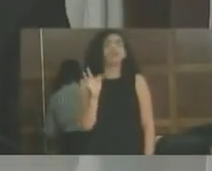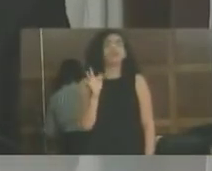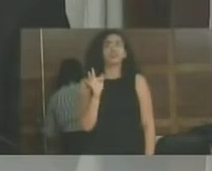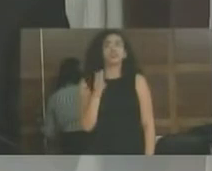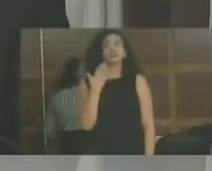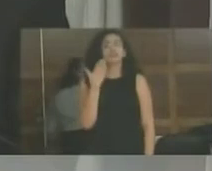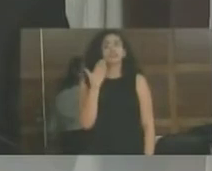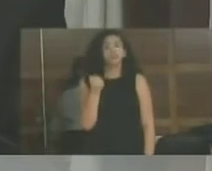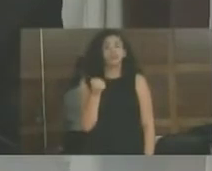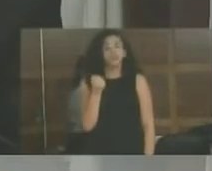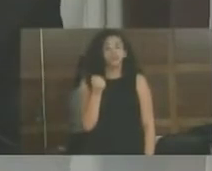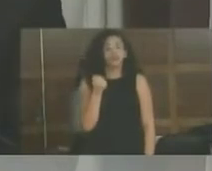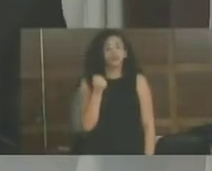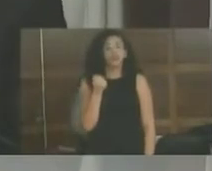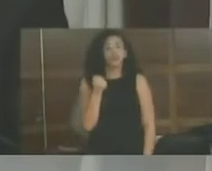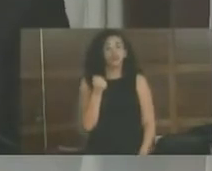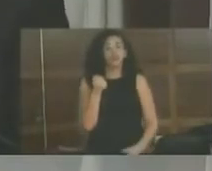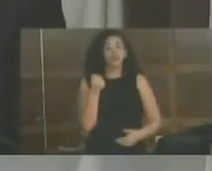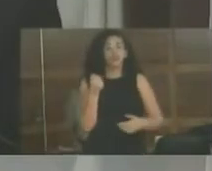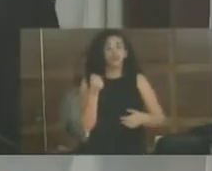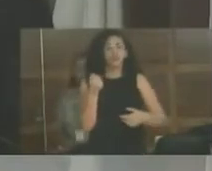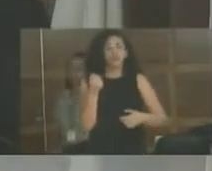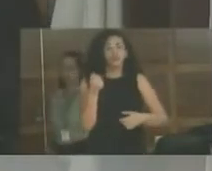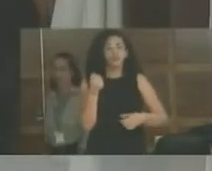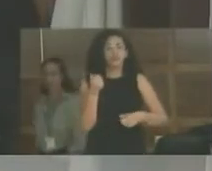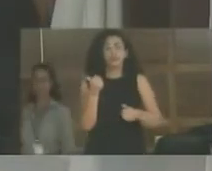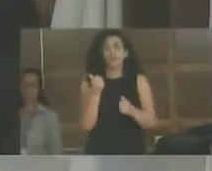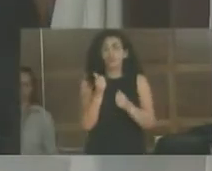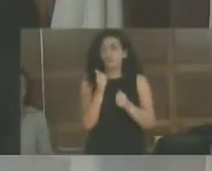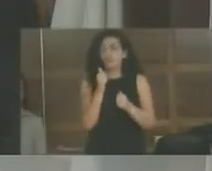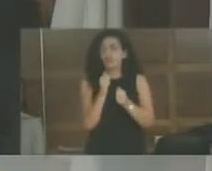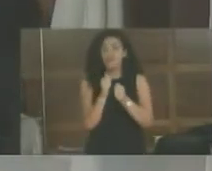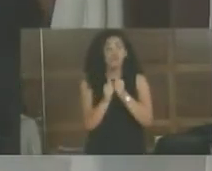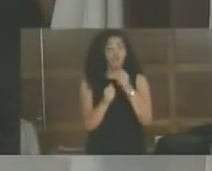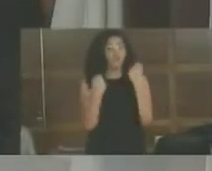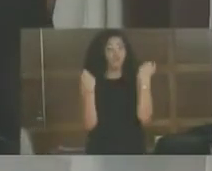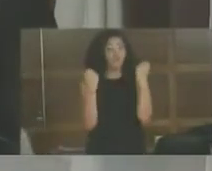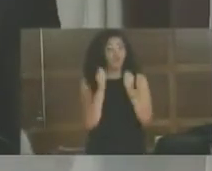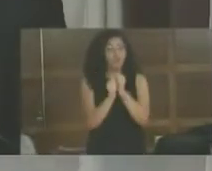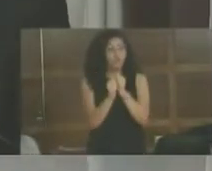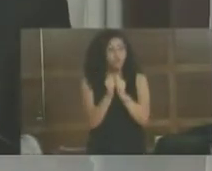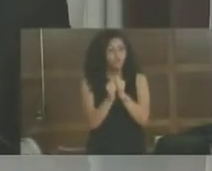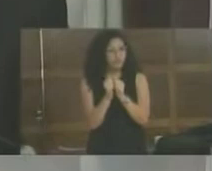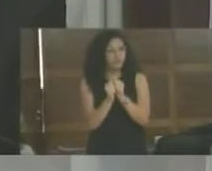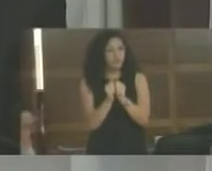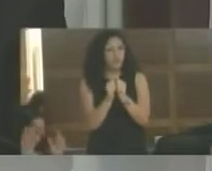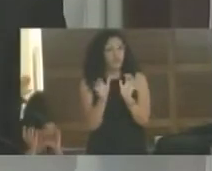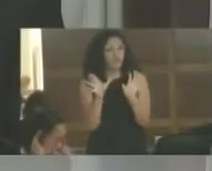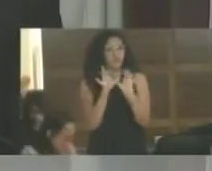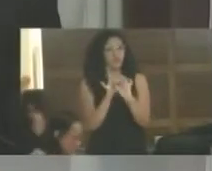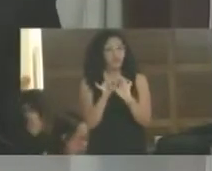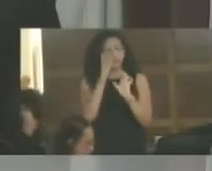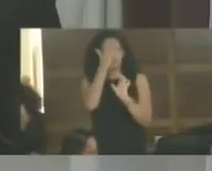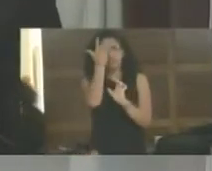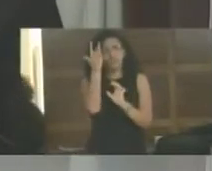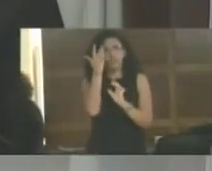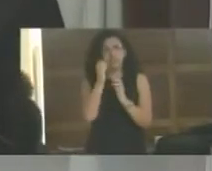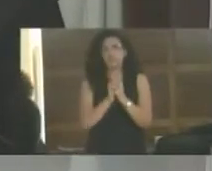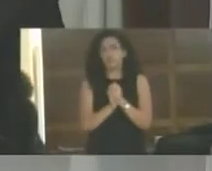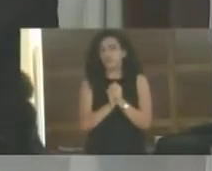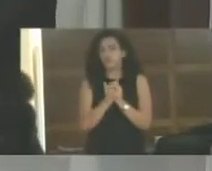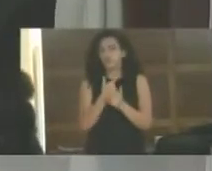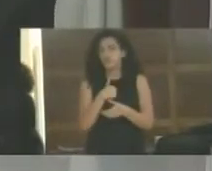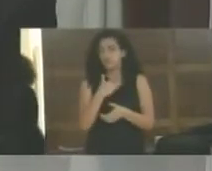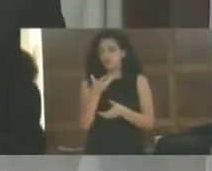sabe que o futebol está na vida de todos, como a política também. Então, quero deixar um salve aí a todos os flamenguistas.